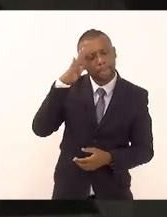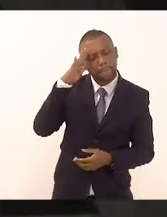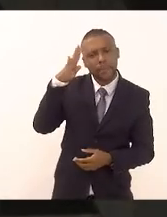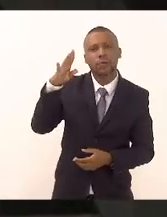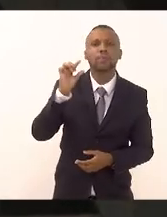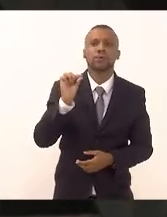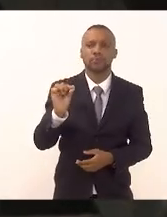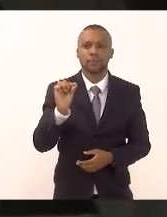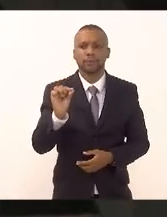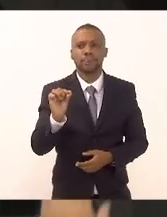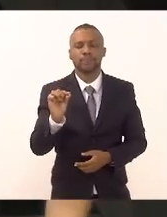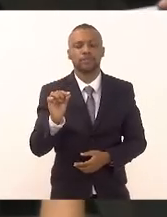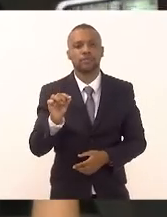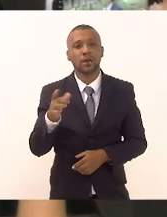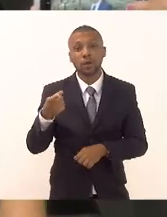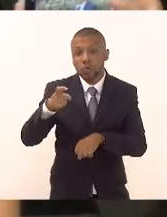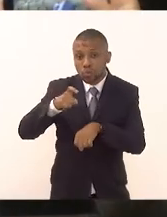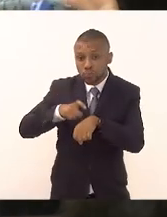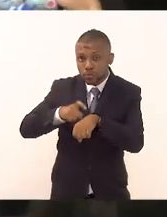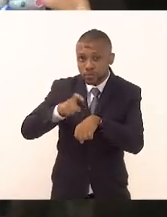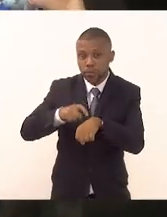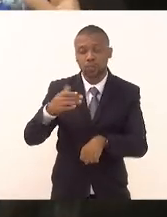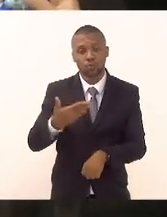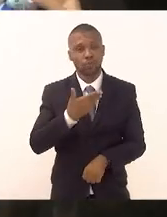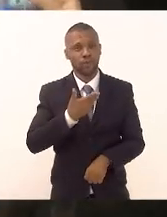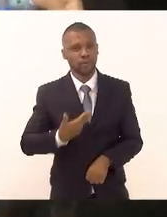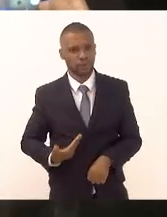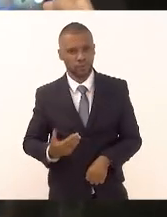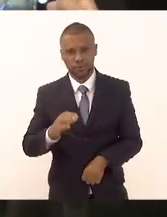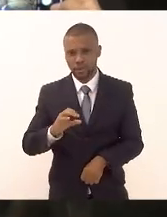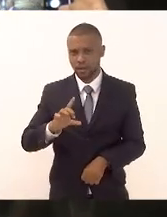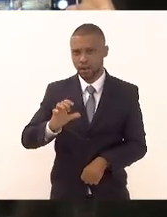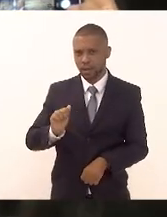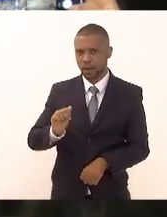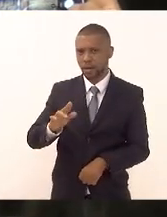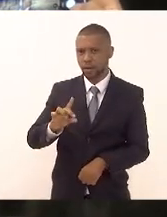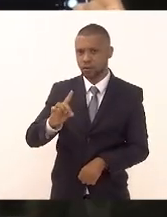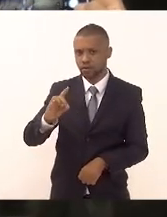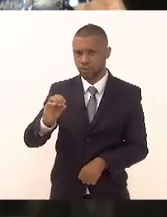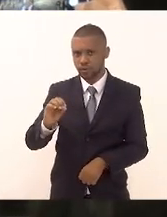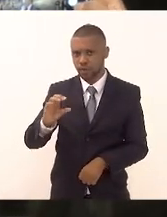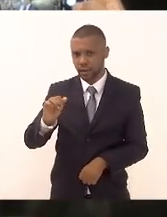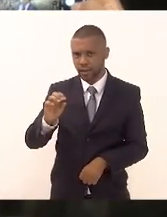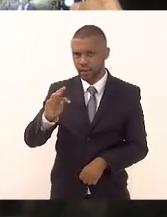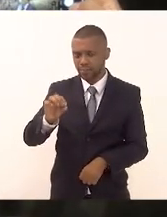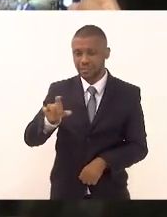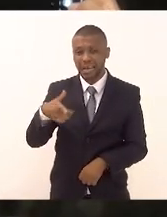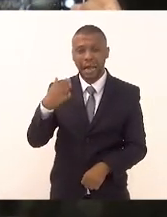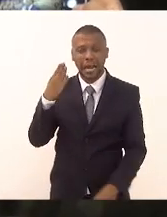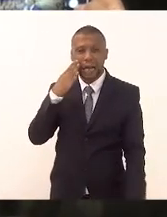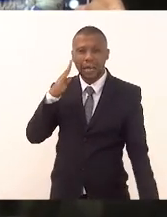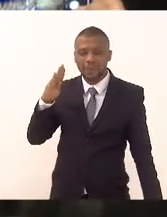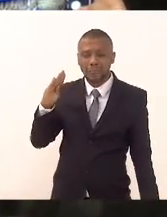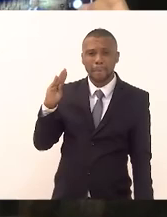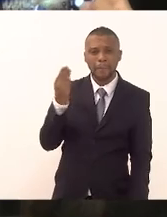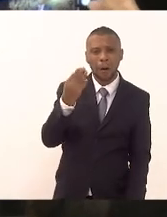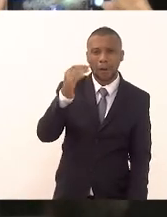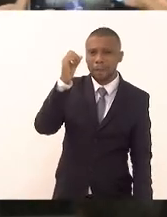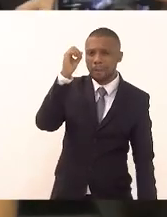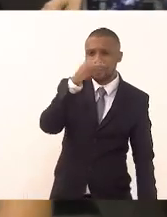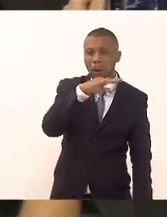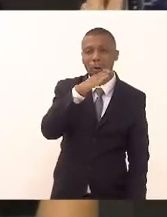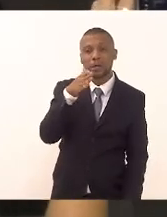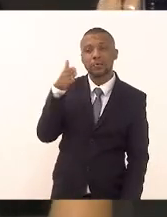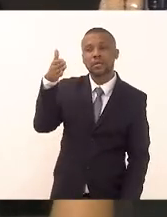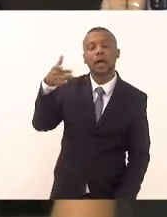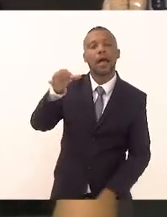E mais ainda, quando o governador tem a cara de pau, tem a pachorra de, na exposição